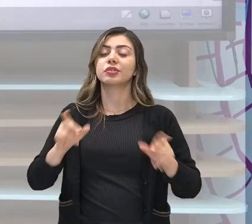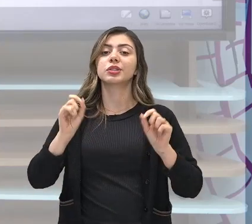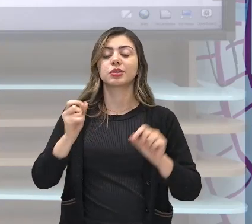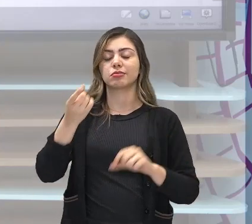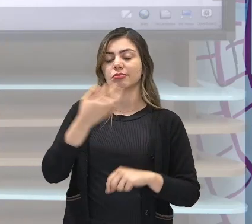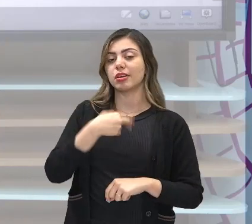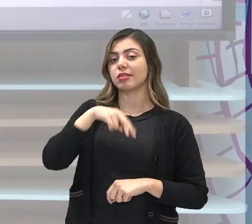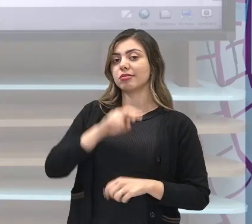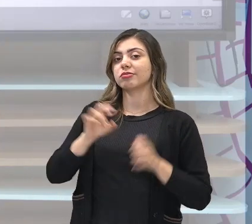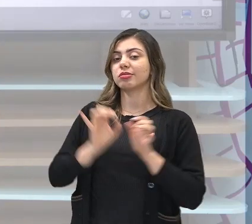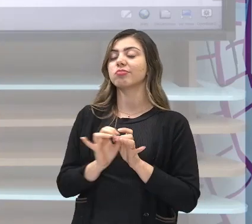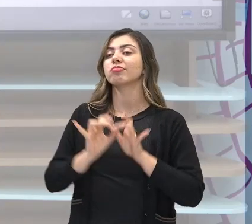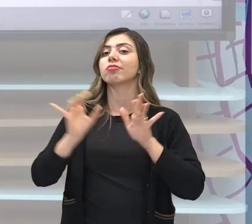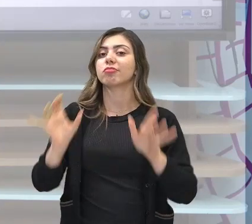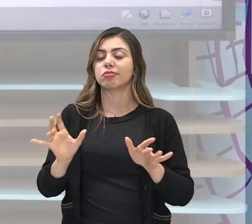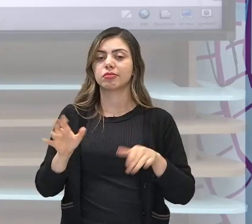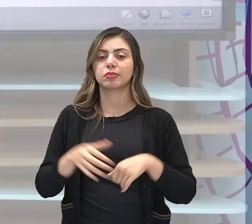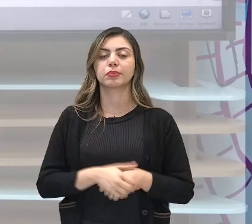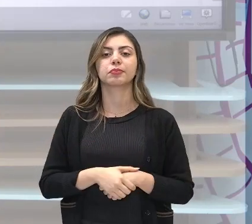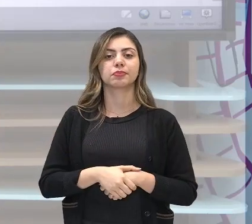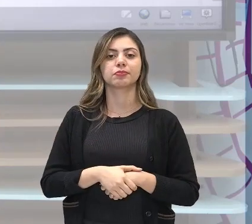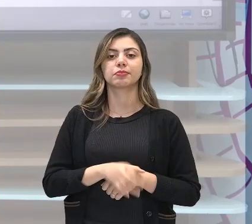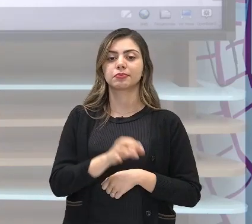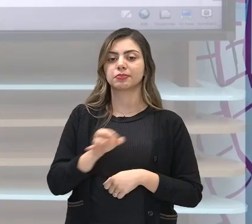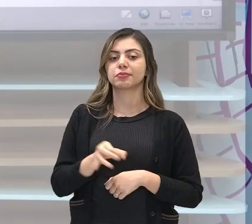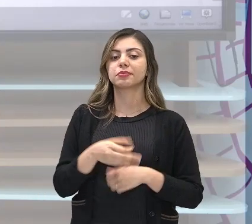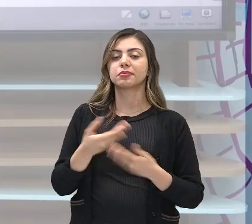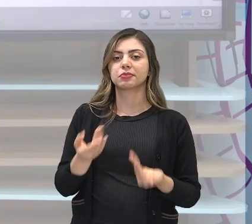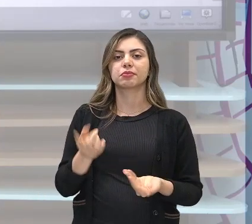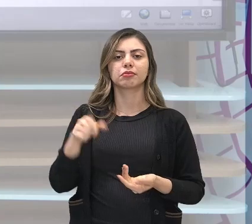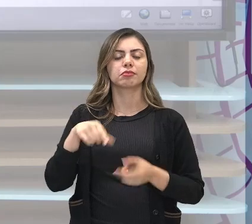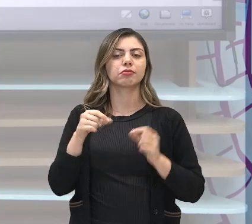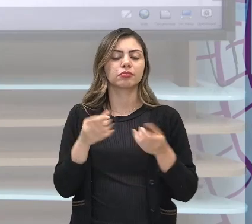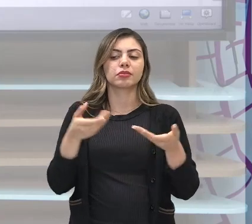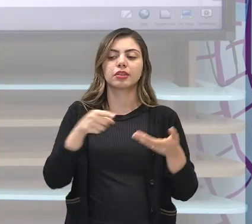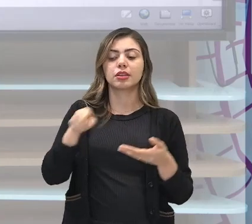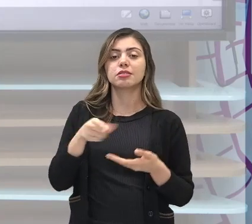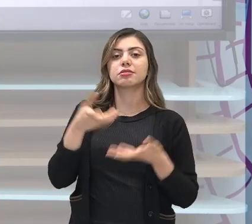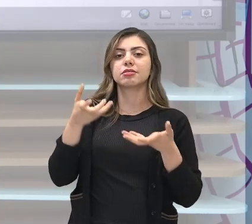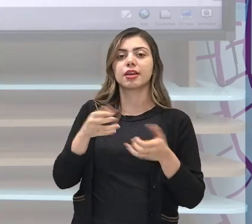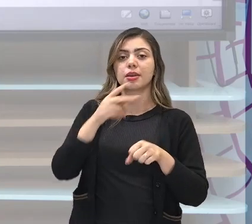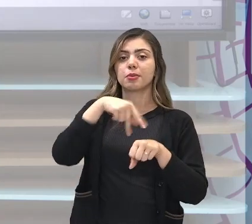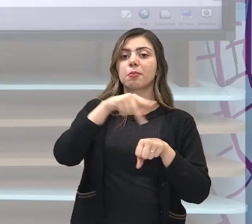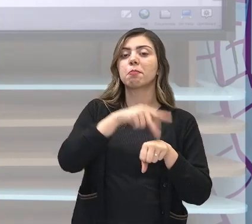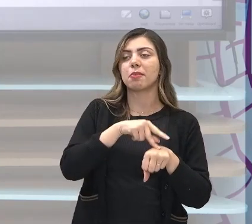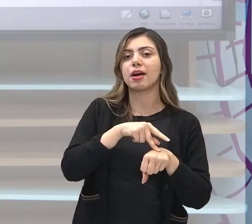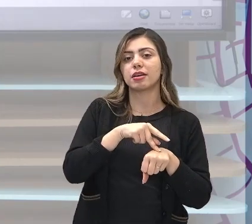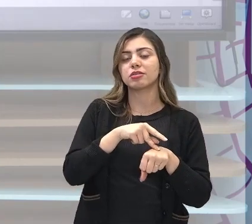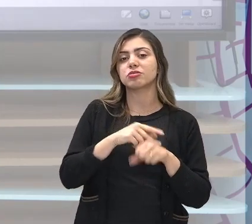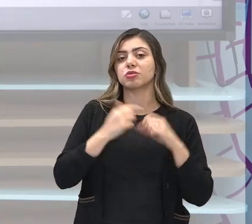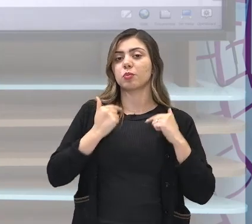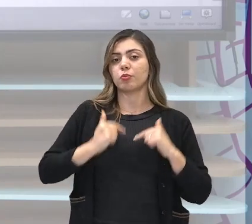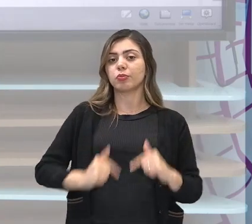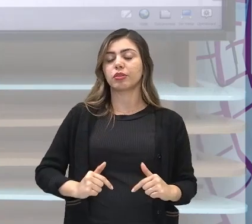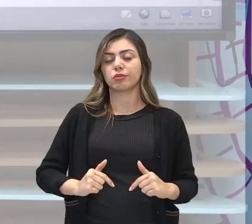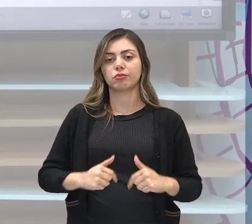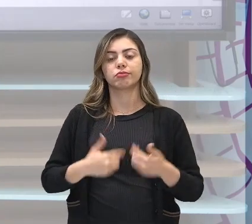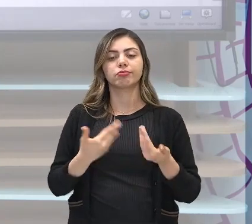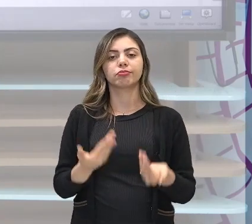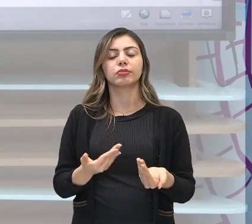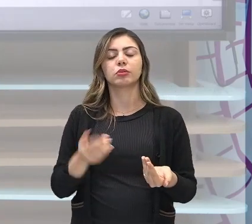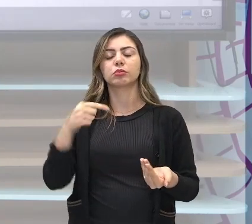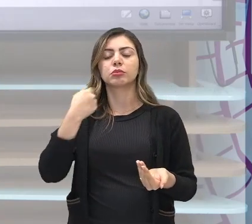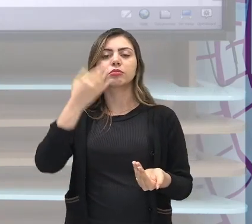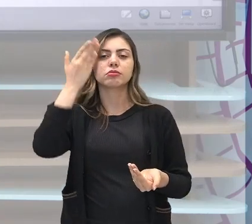liberdade religiosa, né, aquilo que chamamos do Estado laico, né? Então, a compreensão de que